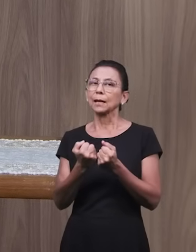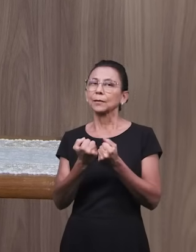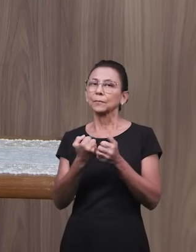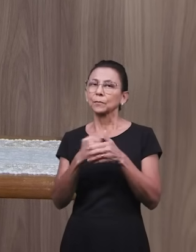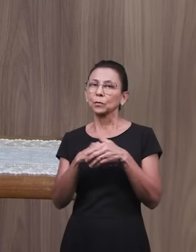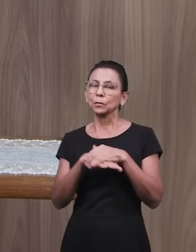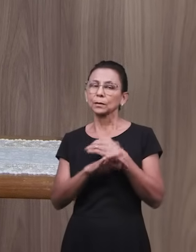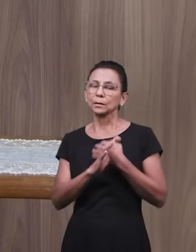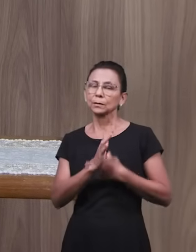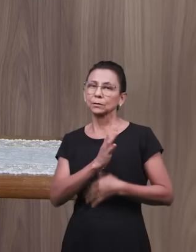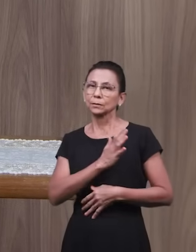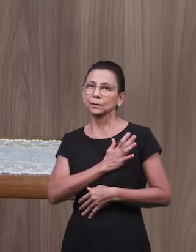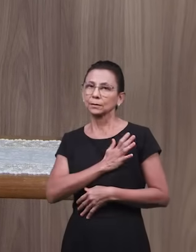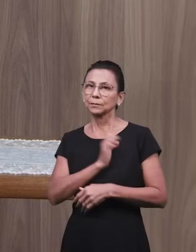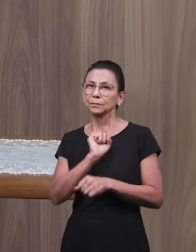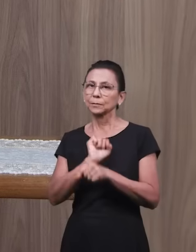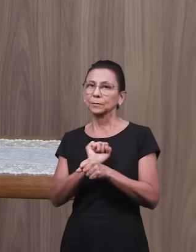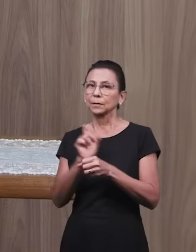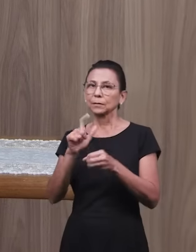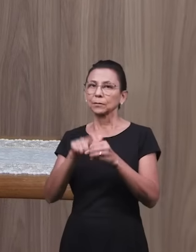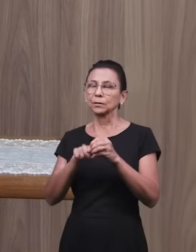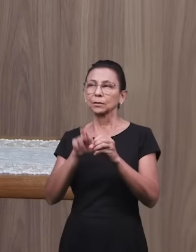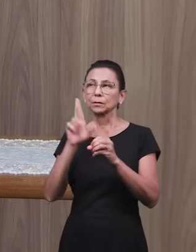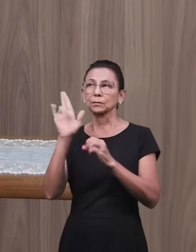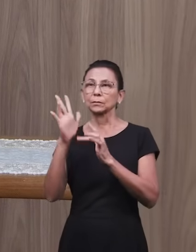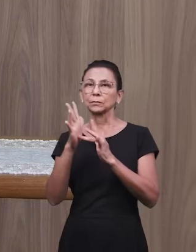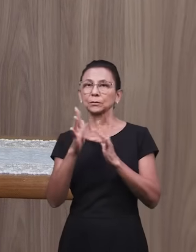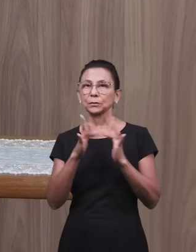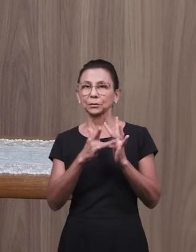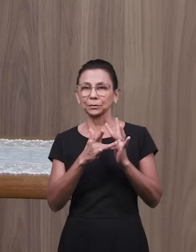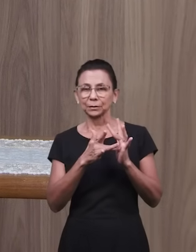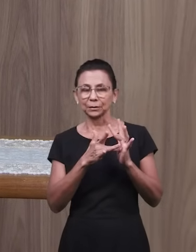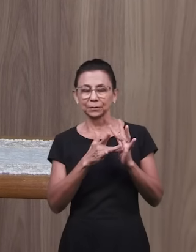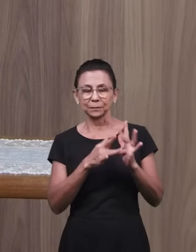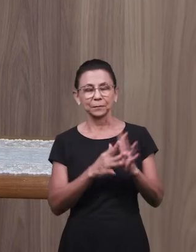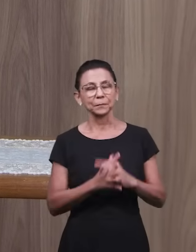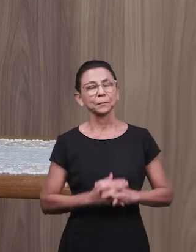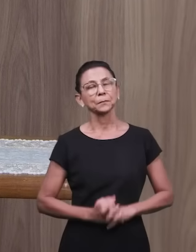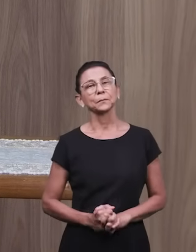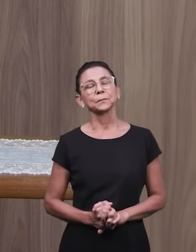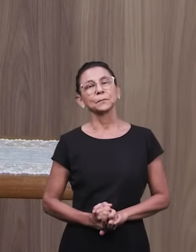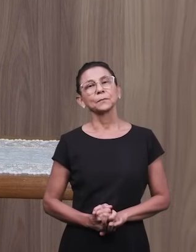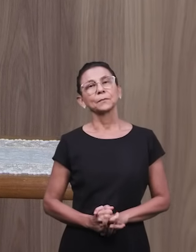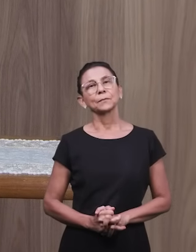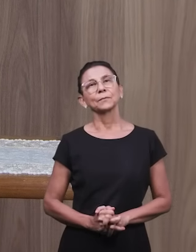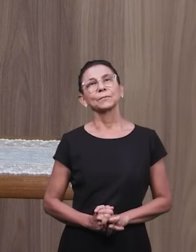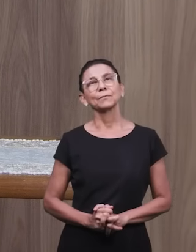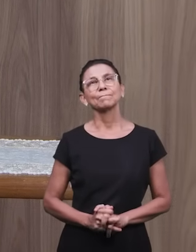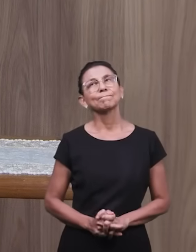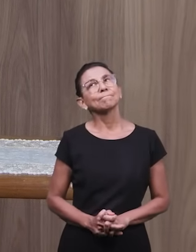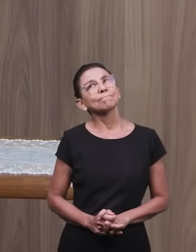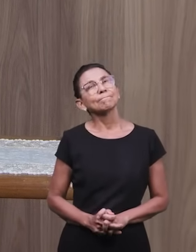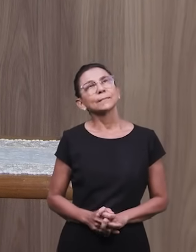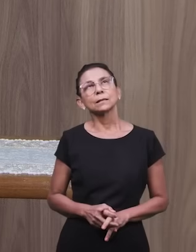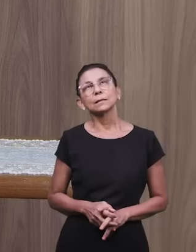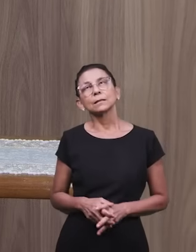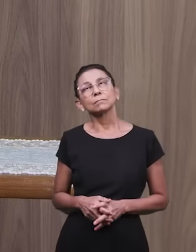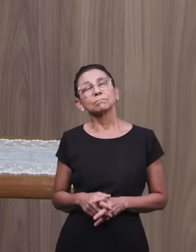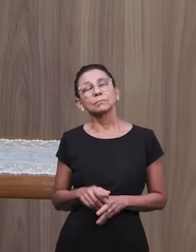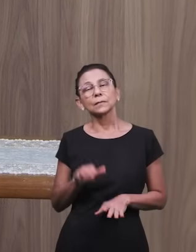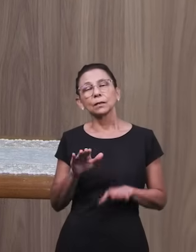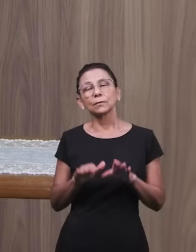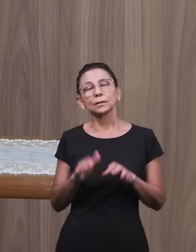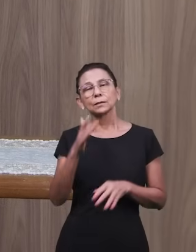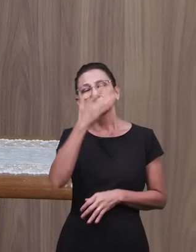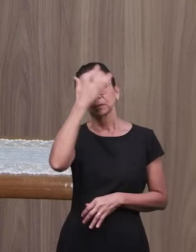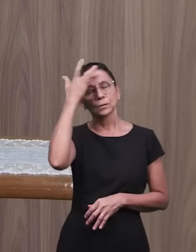da volta do Senhor Jesus. Os irmãos vão observar que muita gente pode pensar assim: